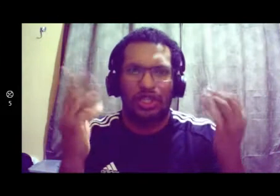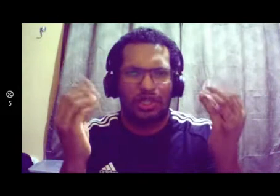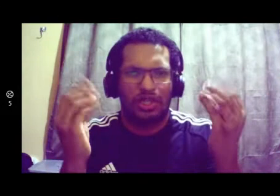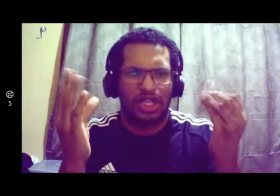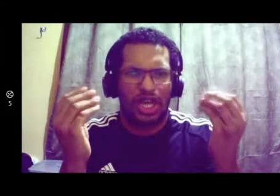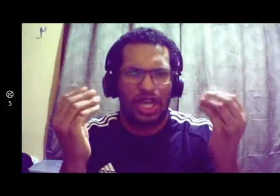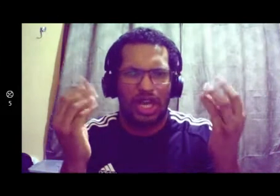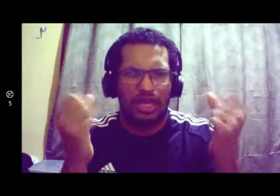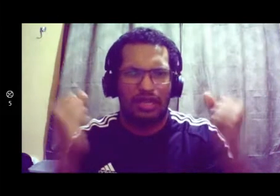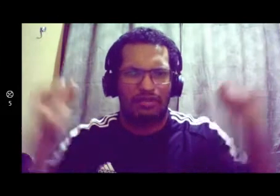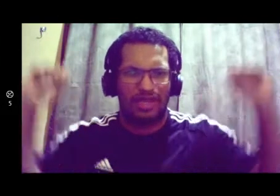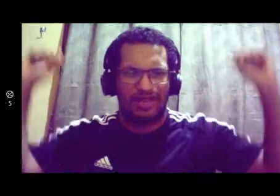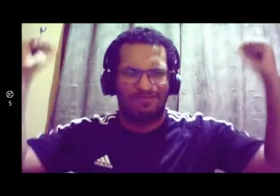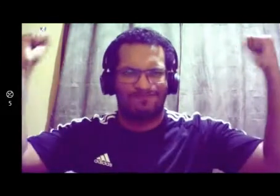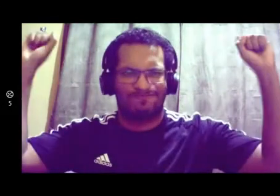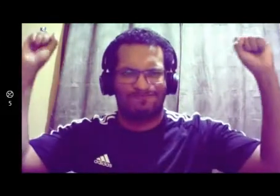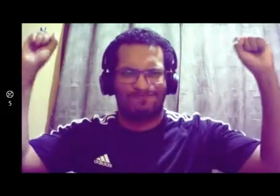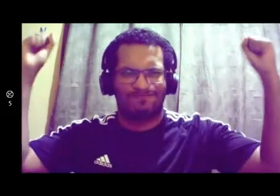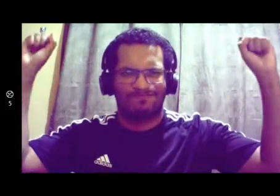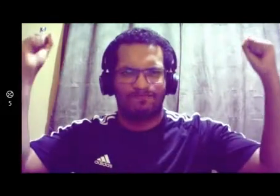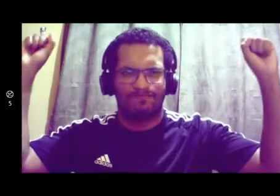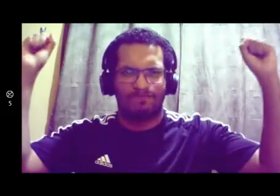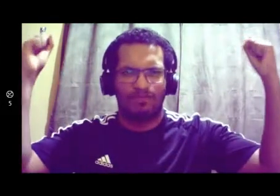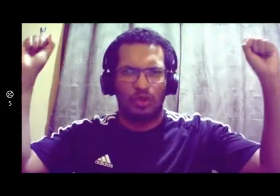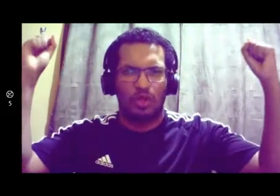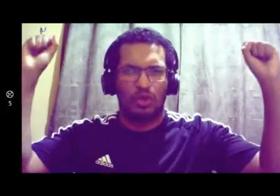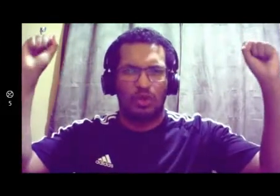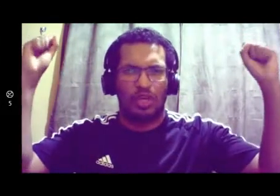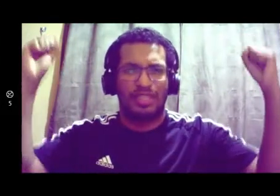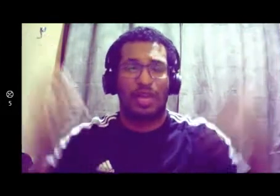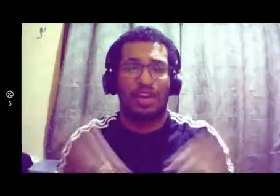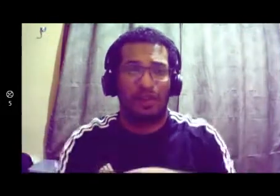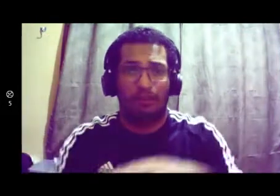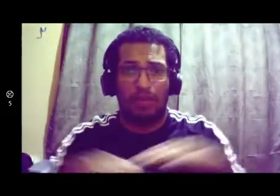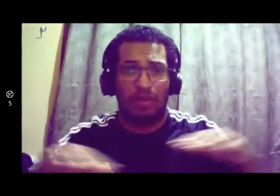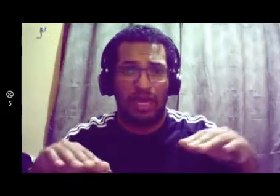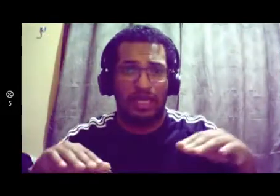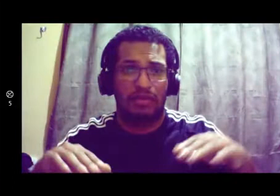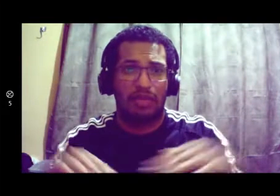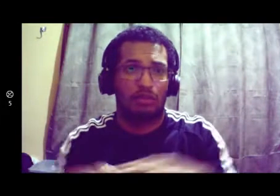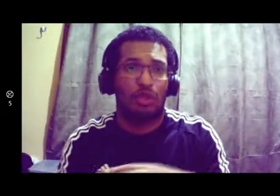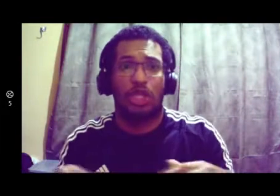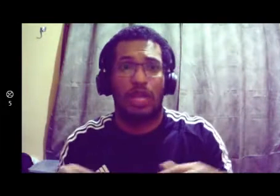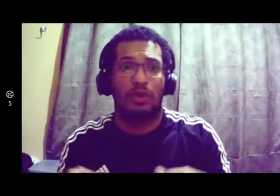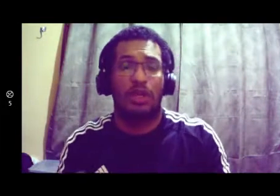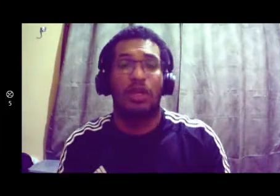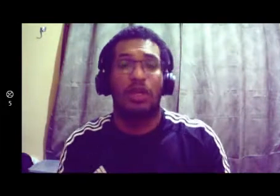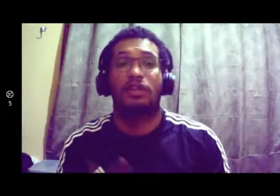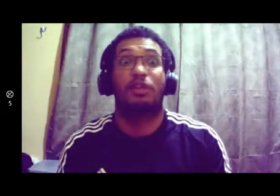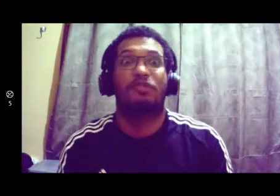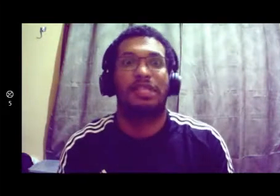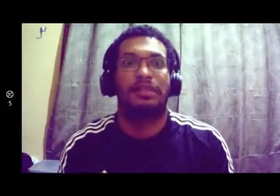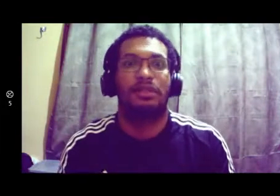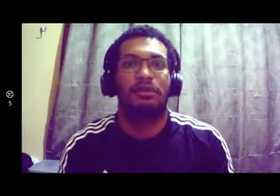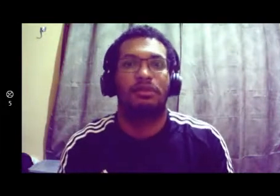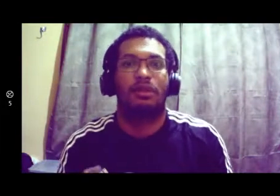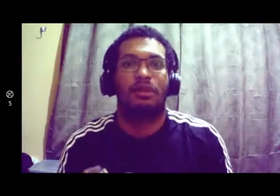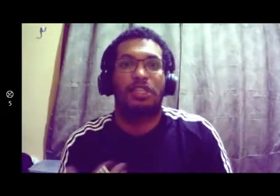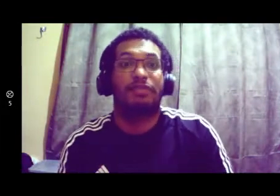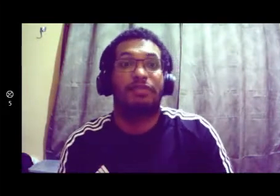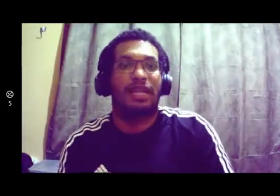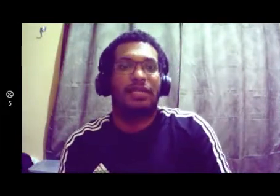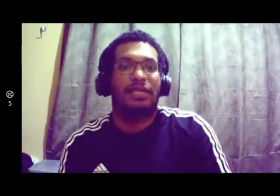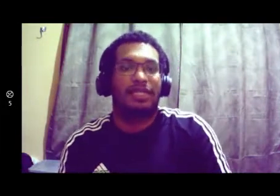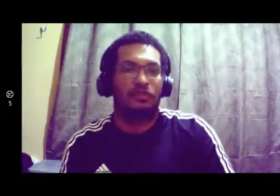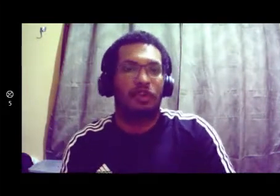Tá cheia a academia. 8 horas é o horário que fica pico na academia, muito cheio. Você pode fazer assim, então